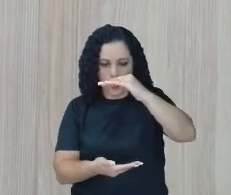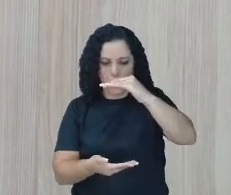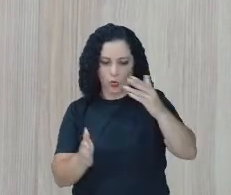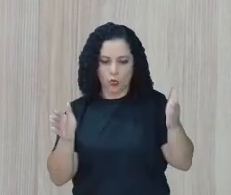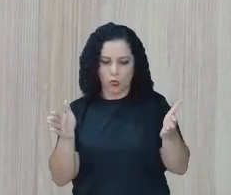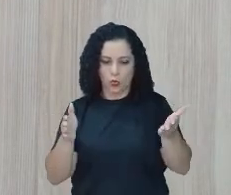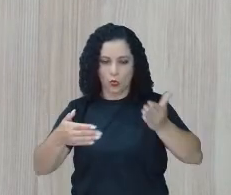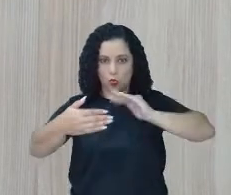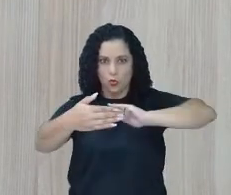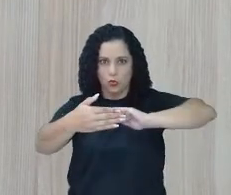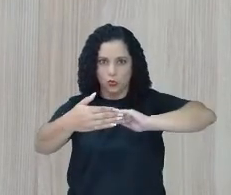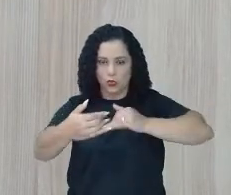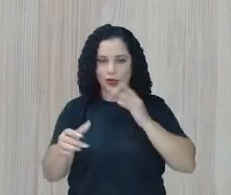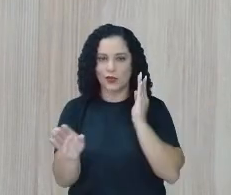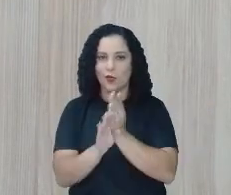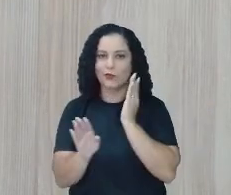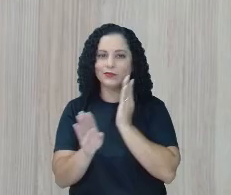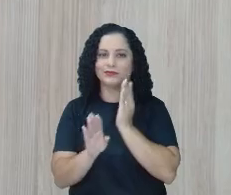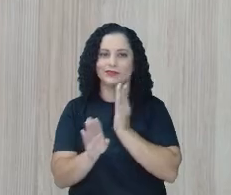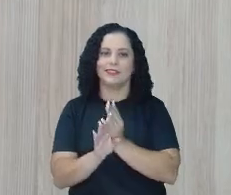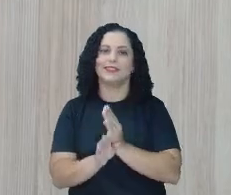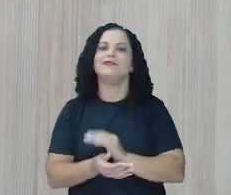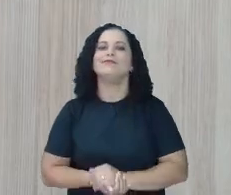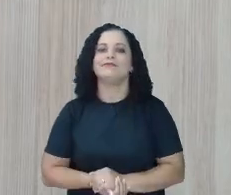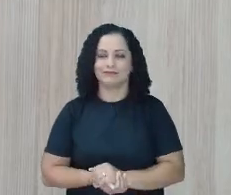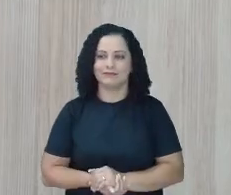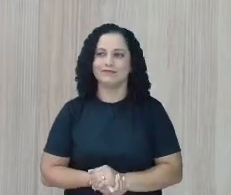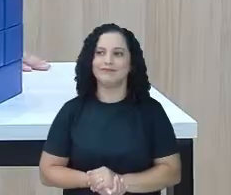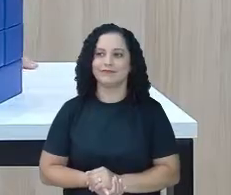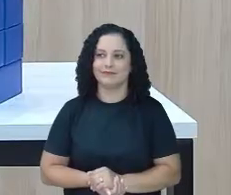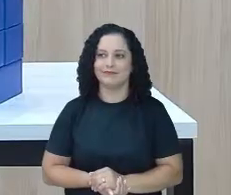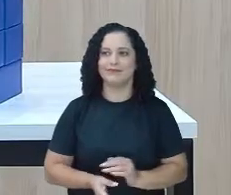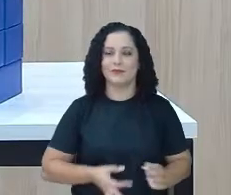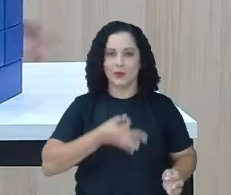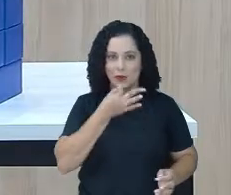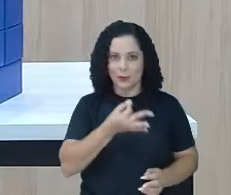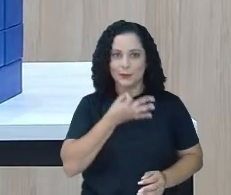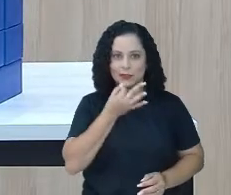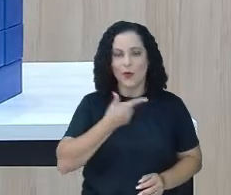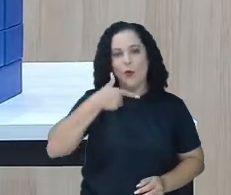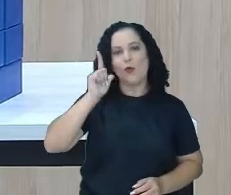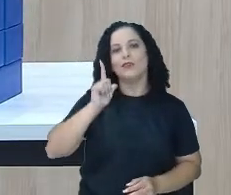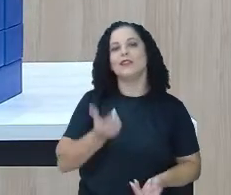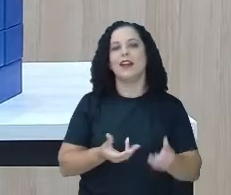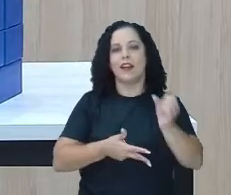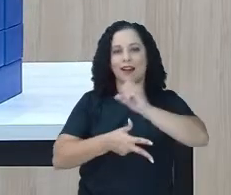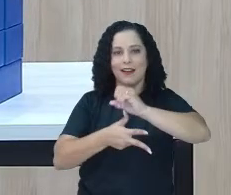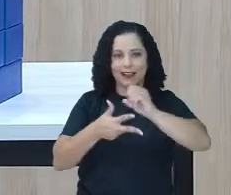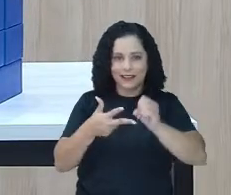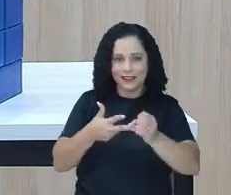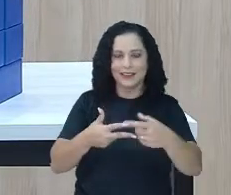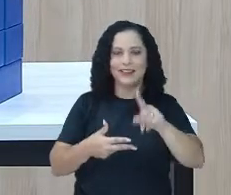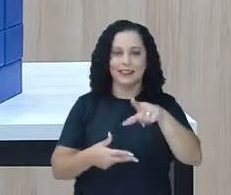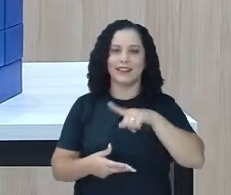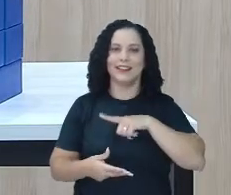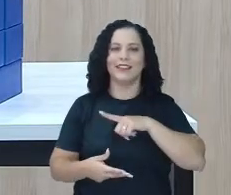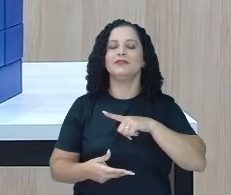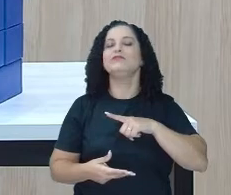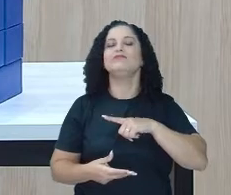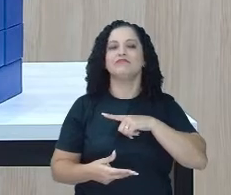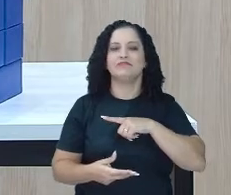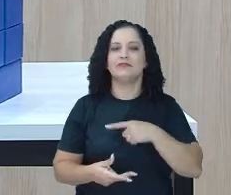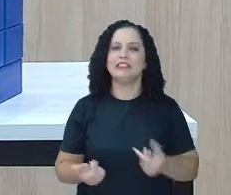foi mostrado aqui por Briane, certo? Então, a gente comentou sobre isso ontem, sobre a prova do Enem, que caiu a planificação e